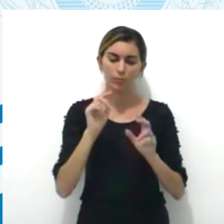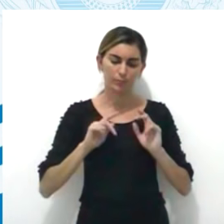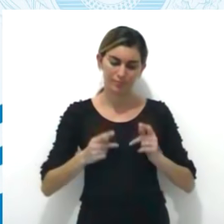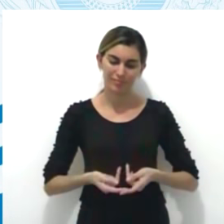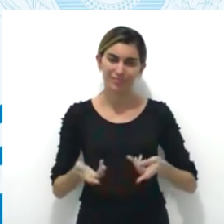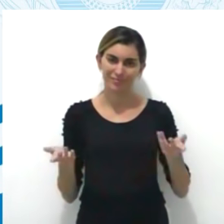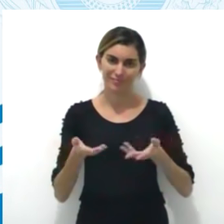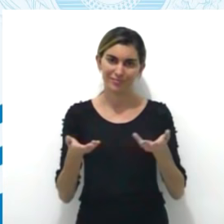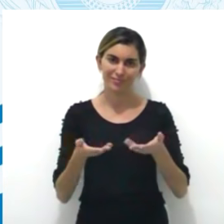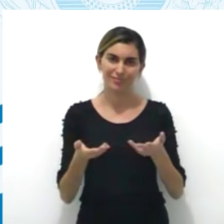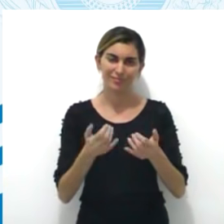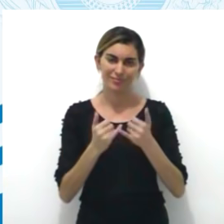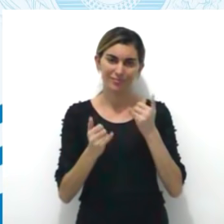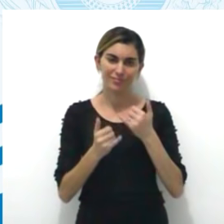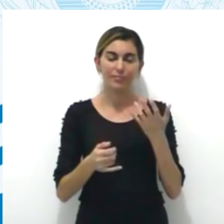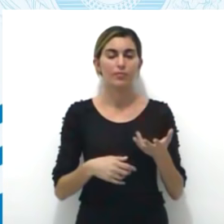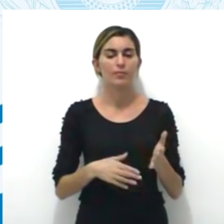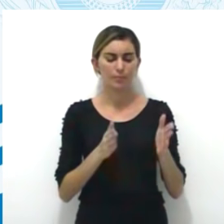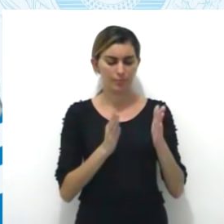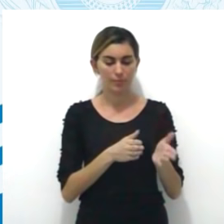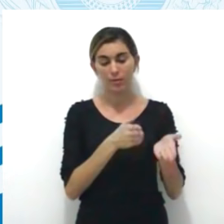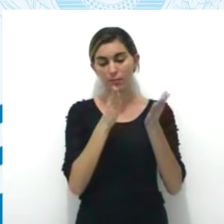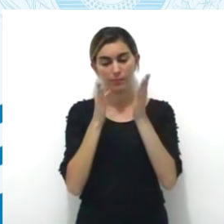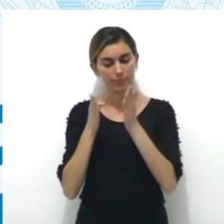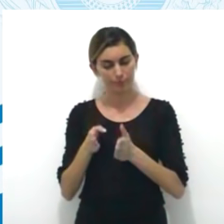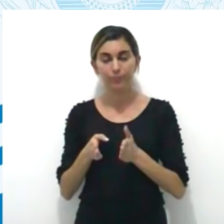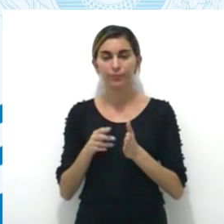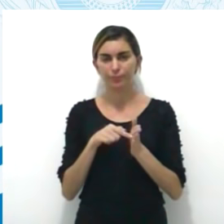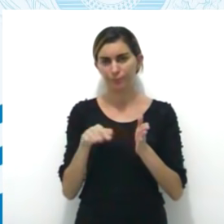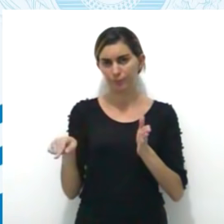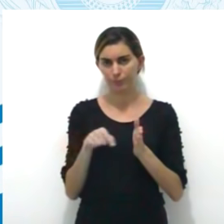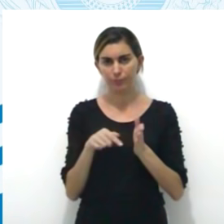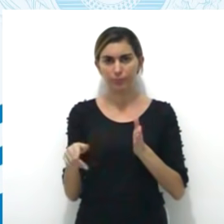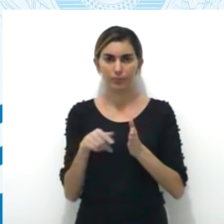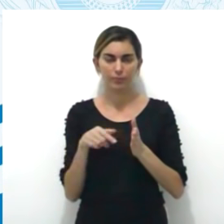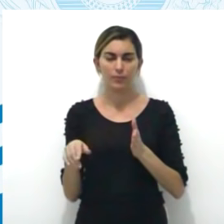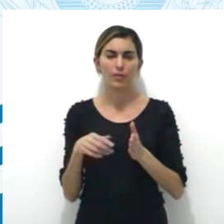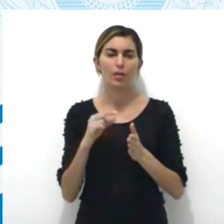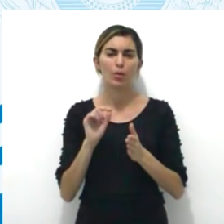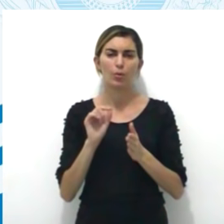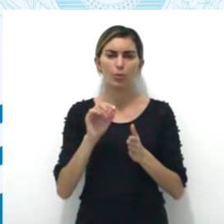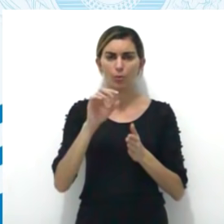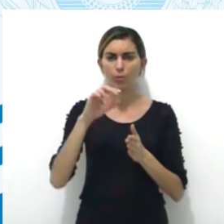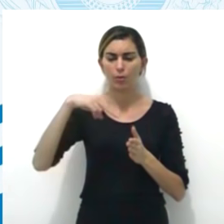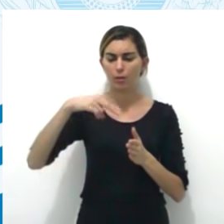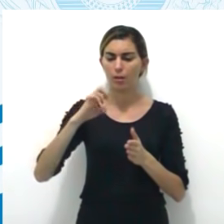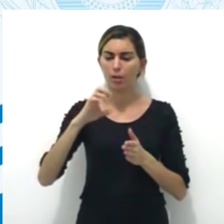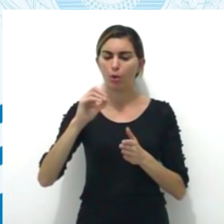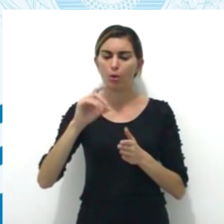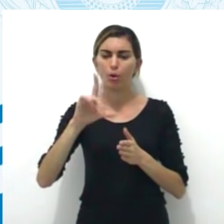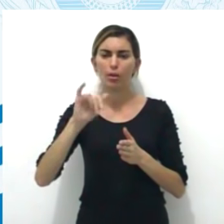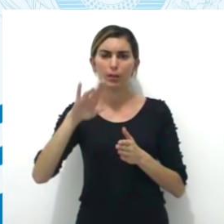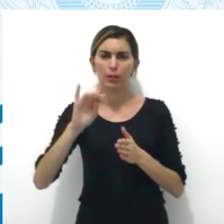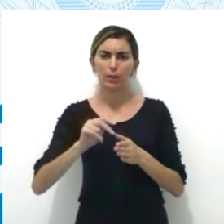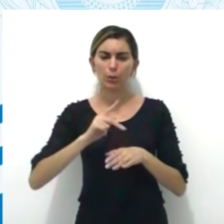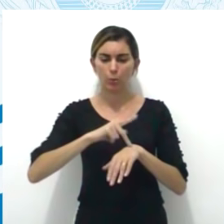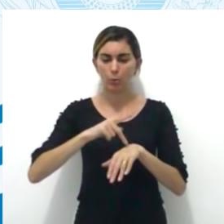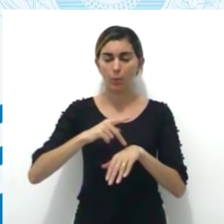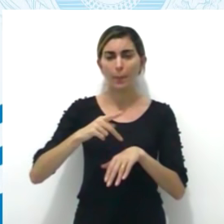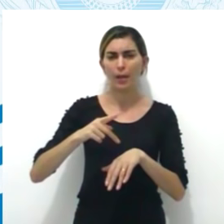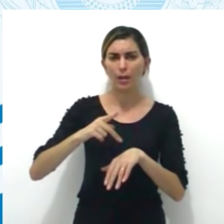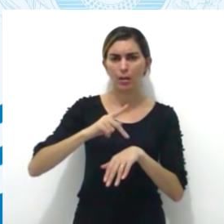ser humano atual. O segundo período é o Neolítico, a Idade da